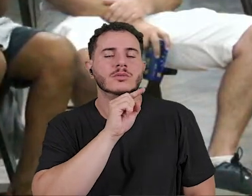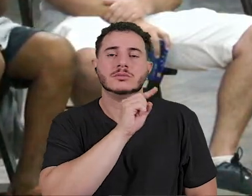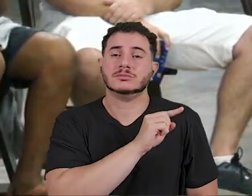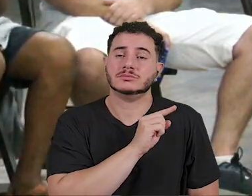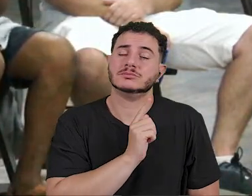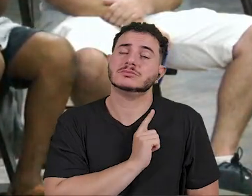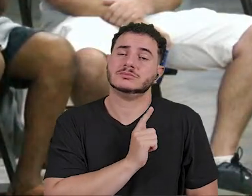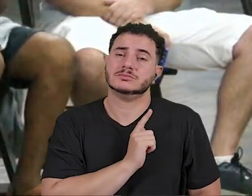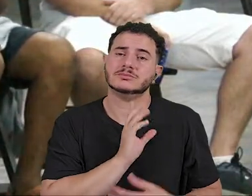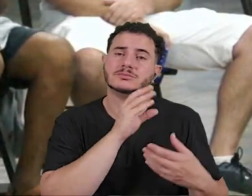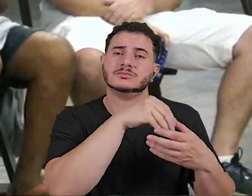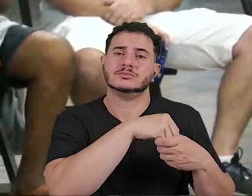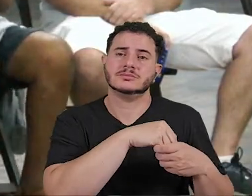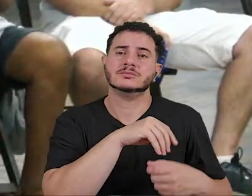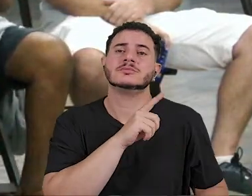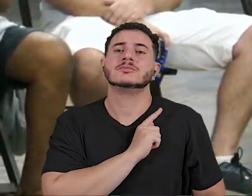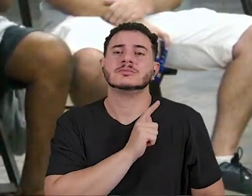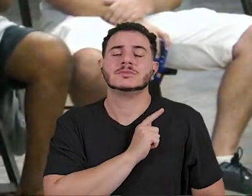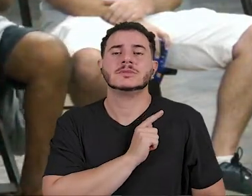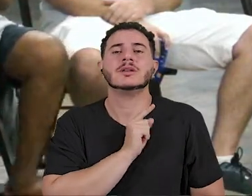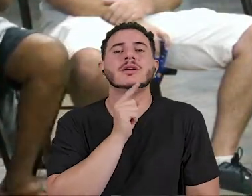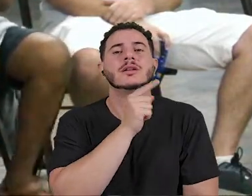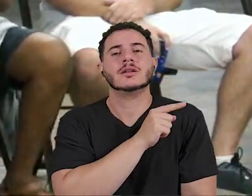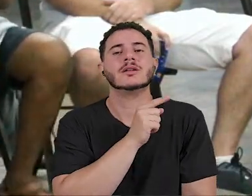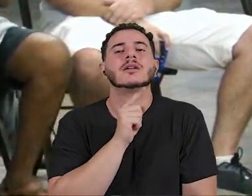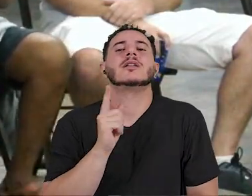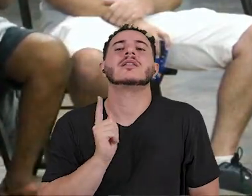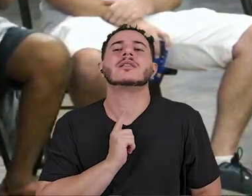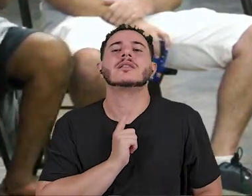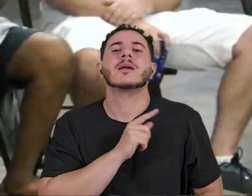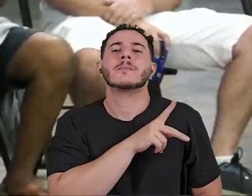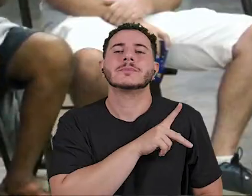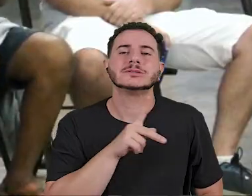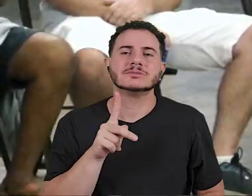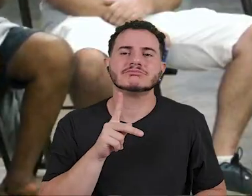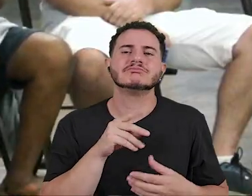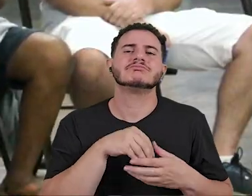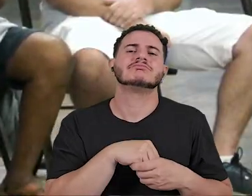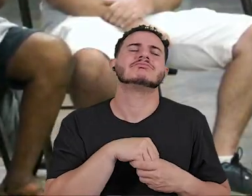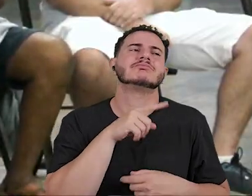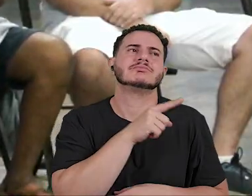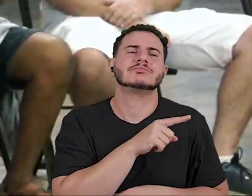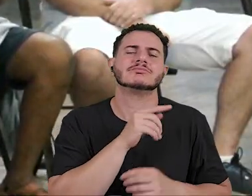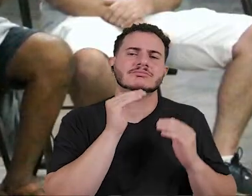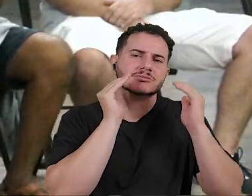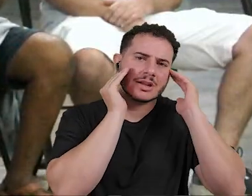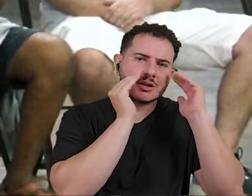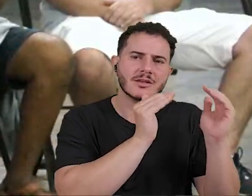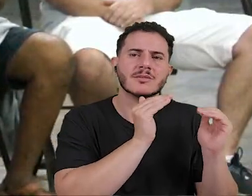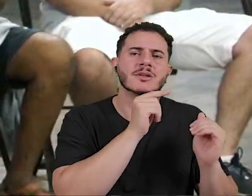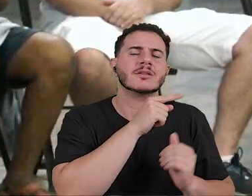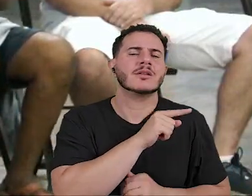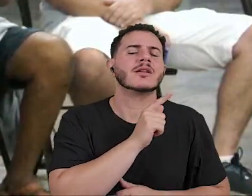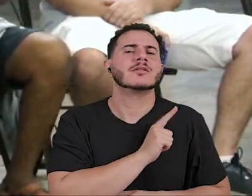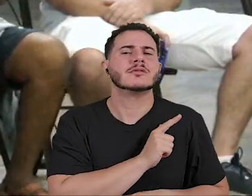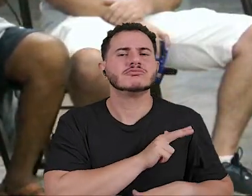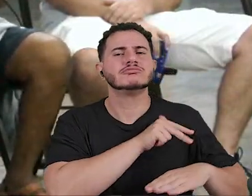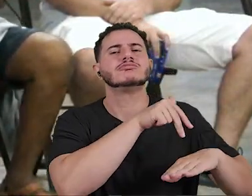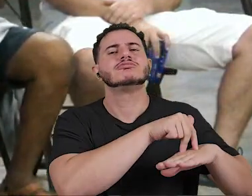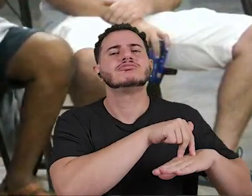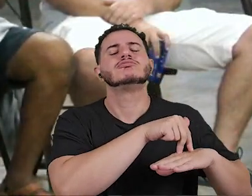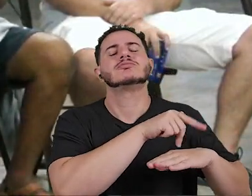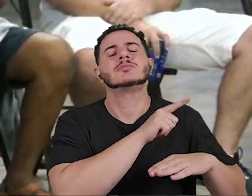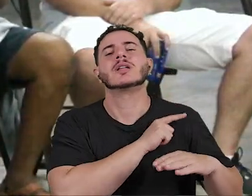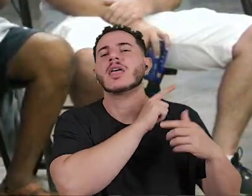ela é a presidente, ela é a pessoa que é a cabeça, que sustenta a coroa, então ela traz essa tradição. Mas toda a nação, pelo menos na minha visão